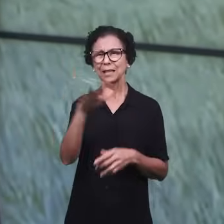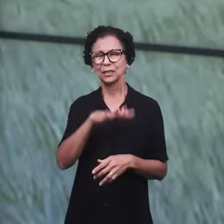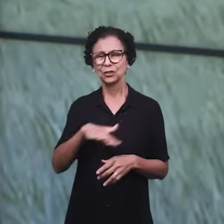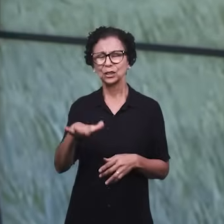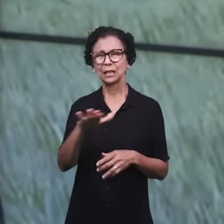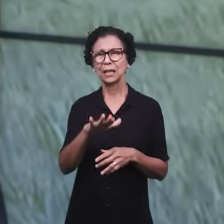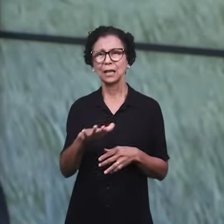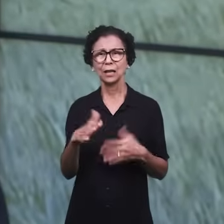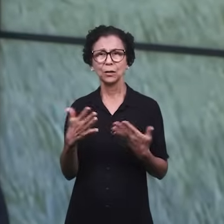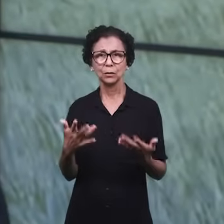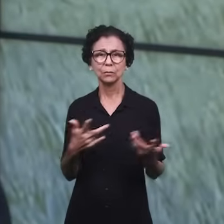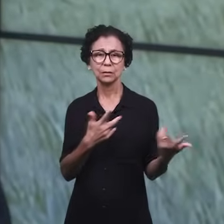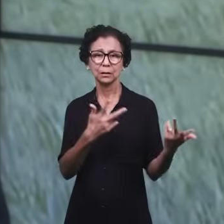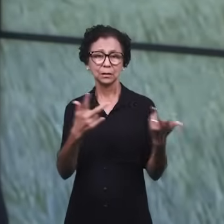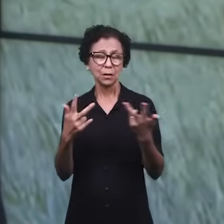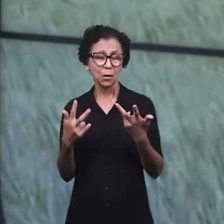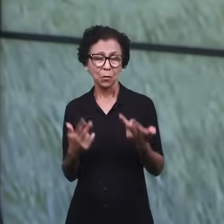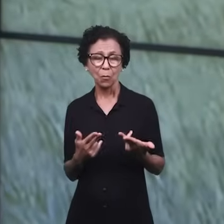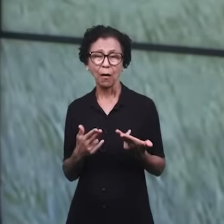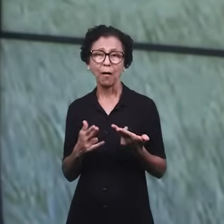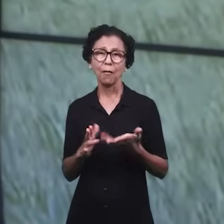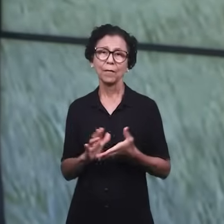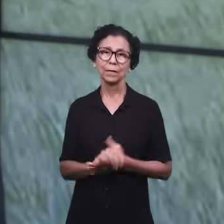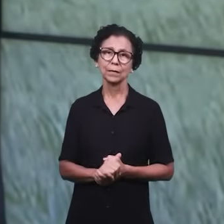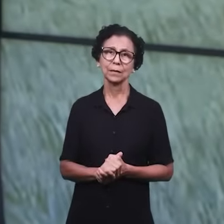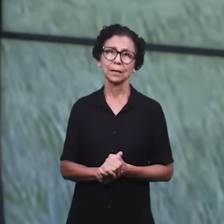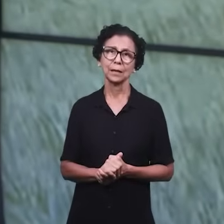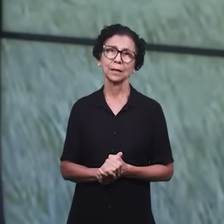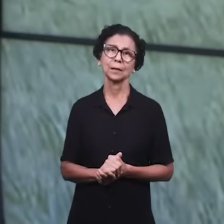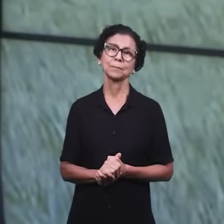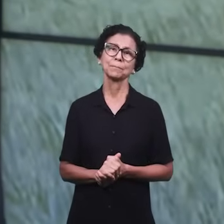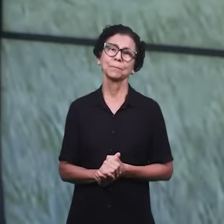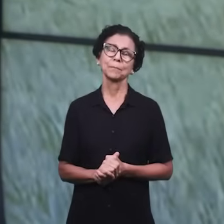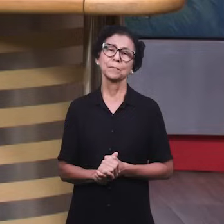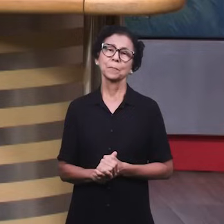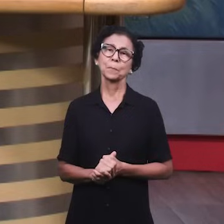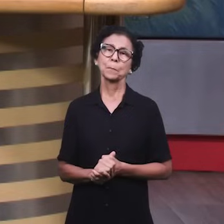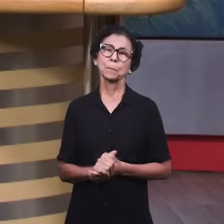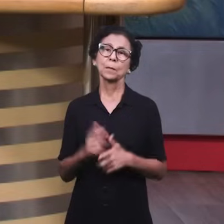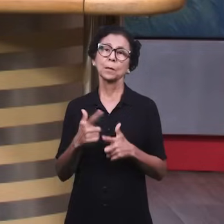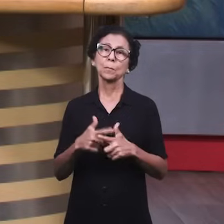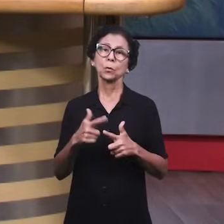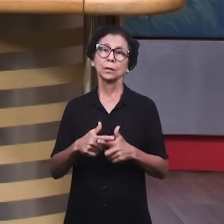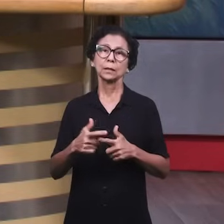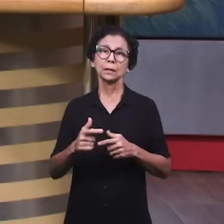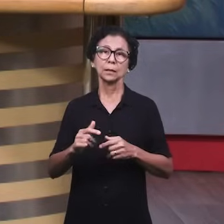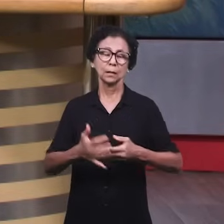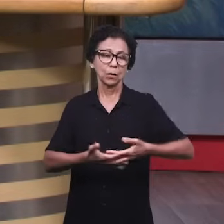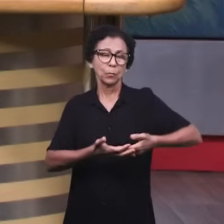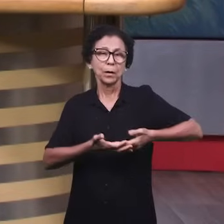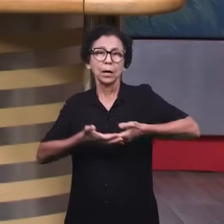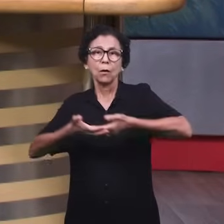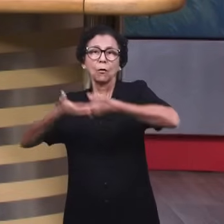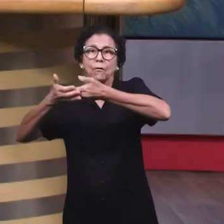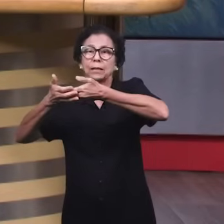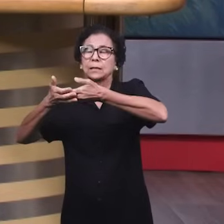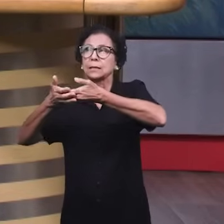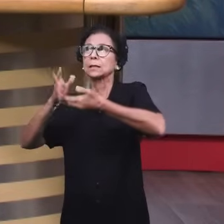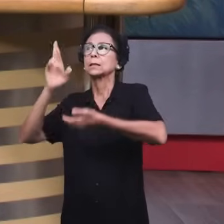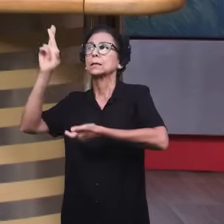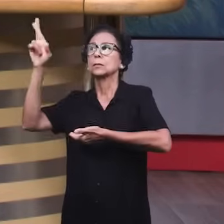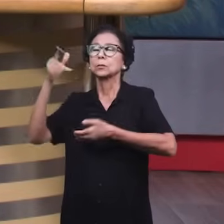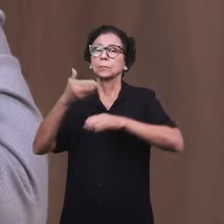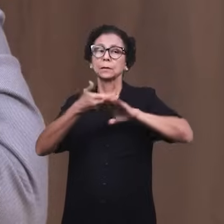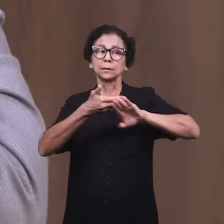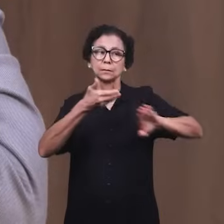uma base bíblica Porque que a criança está sendo sendo consagrada é e é interessante porque inevitavelmente